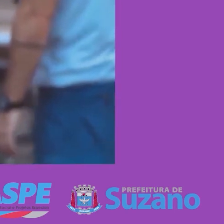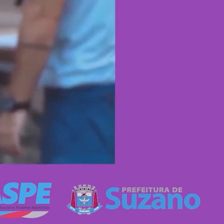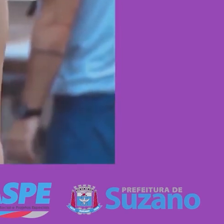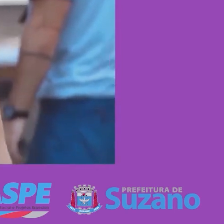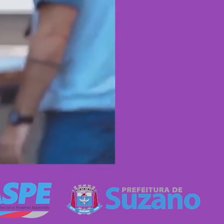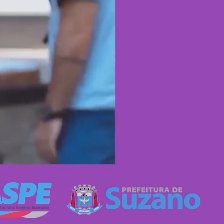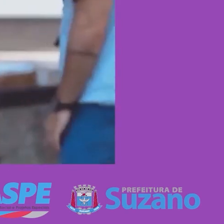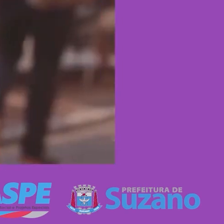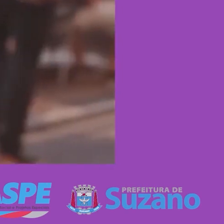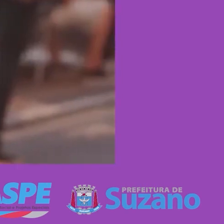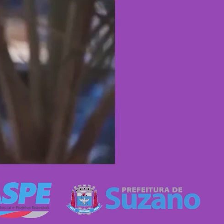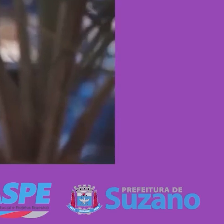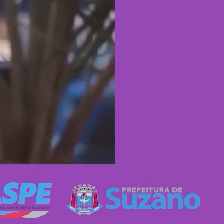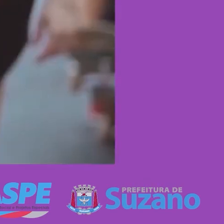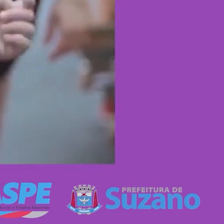tudo.